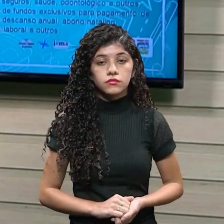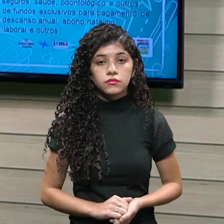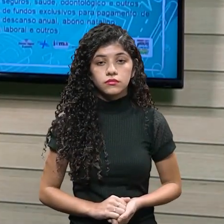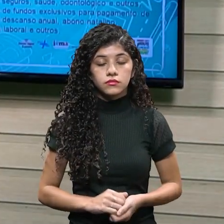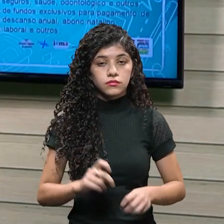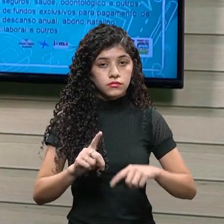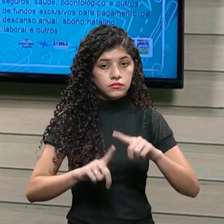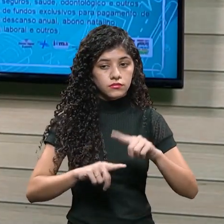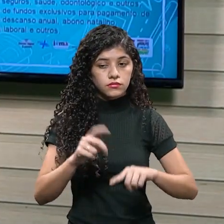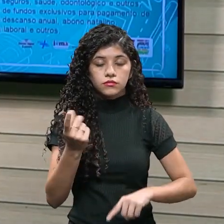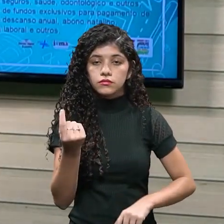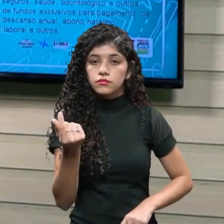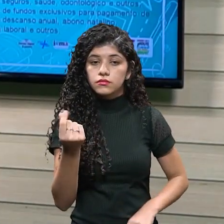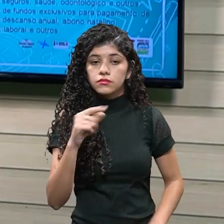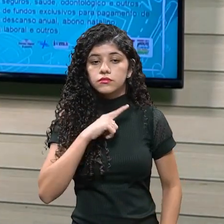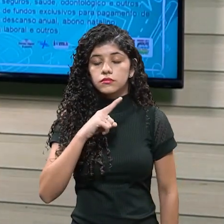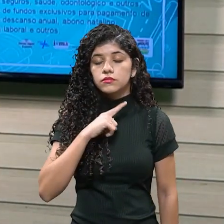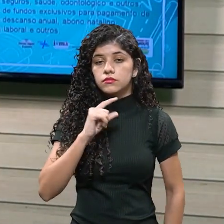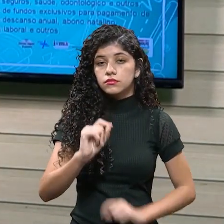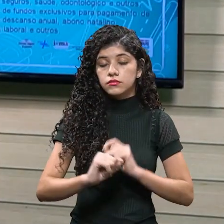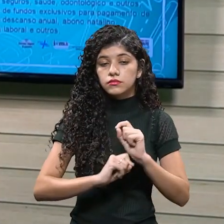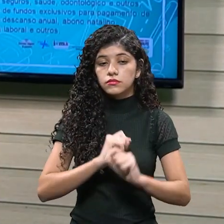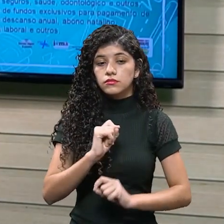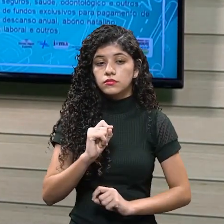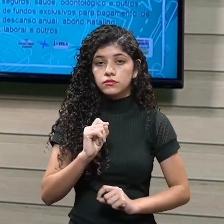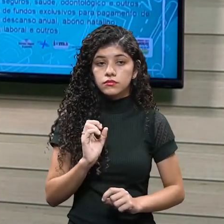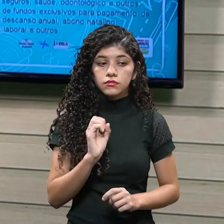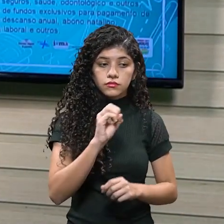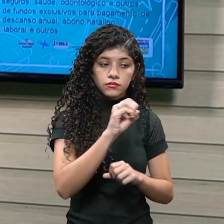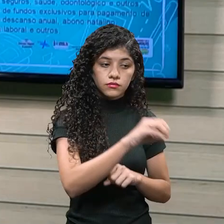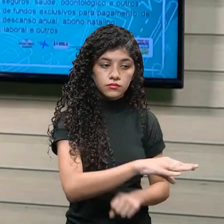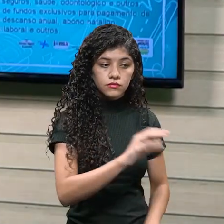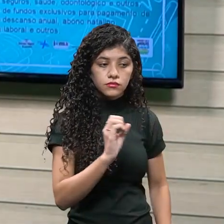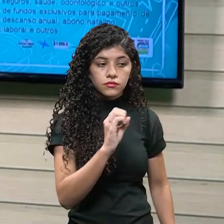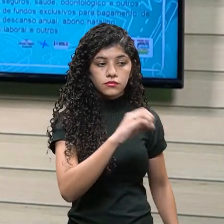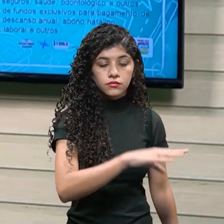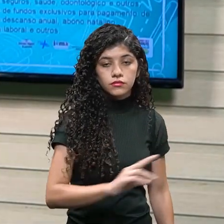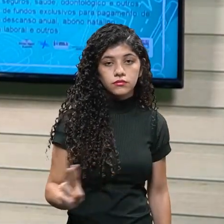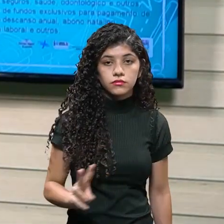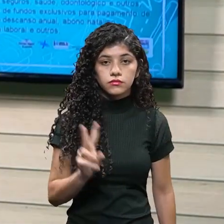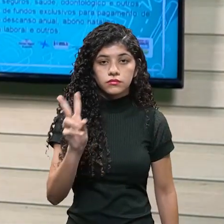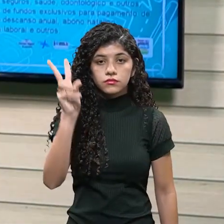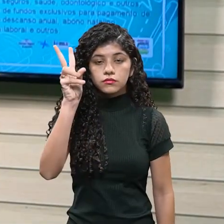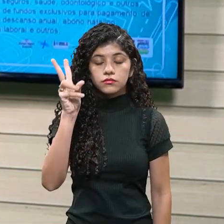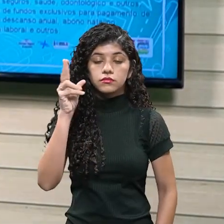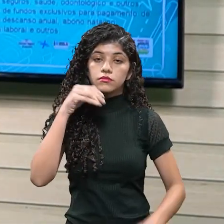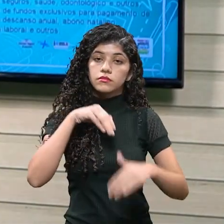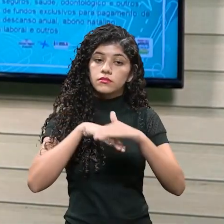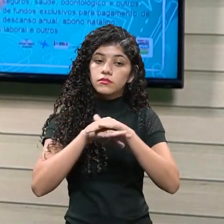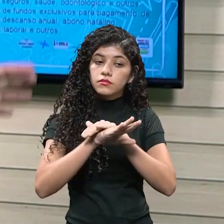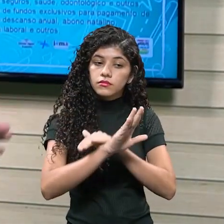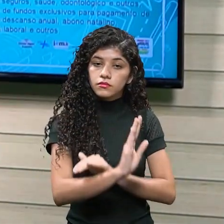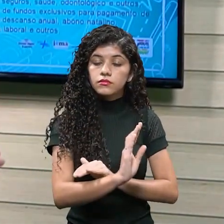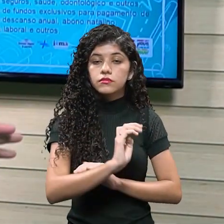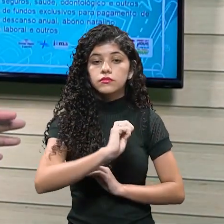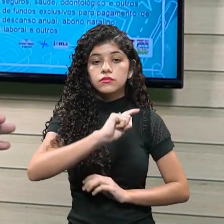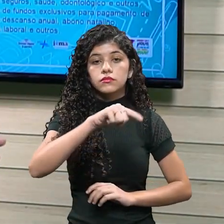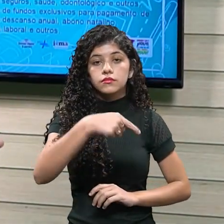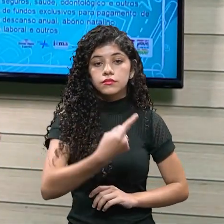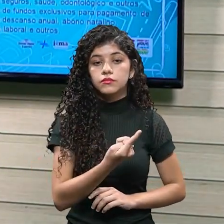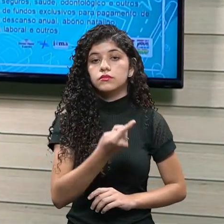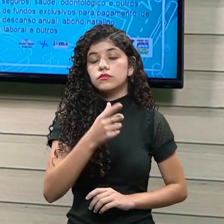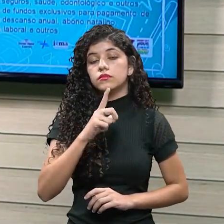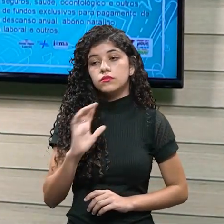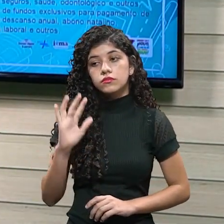produto financeiro, onde são feitos depósitos de valores que são destinados a uma